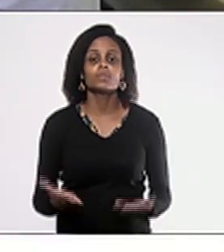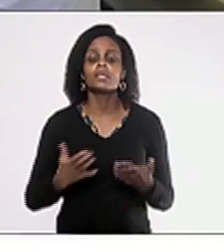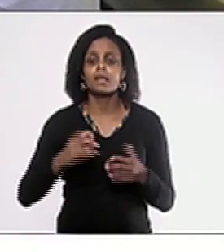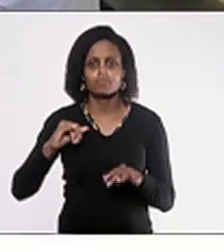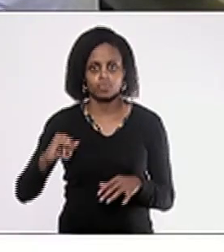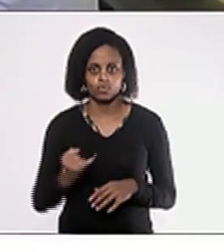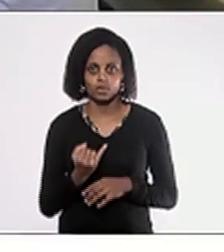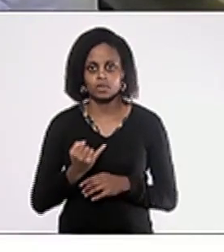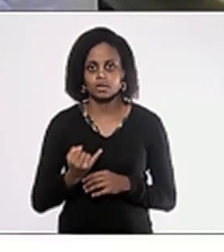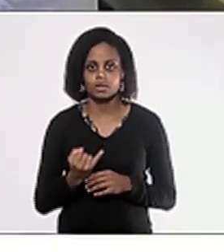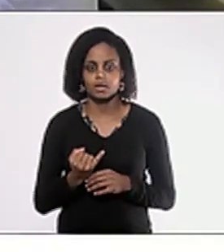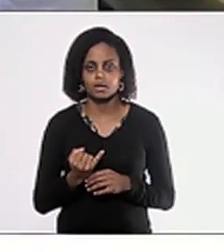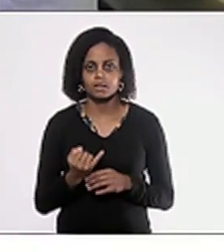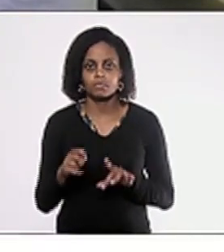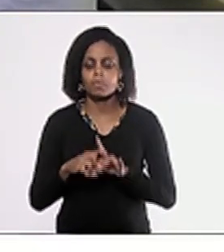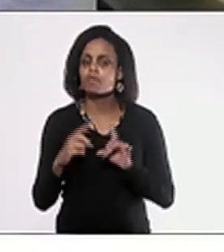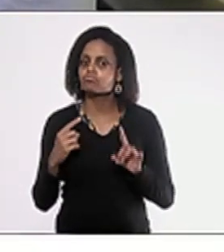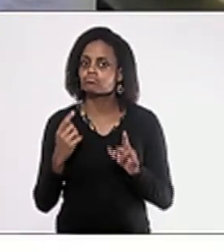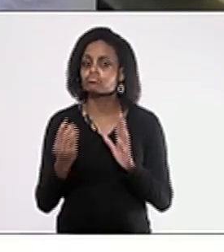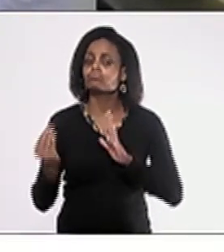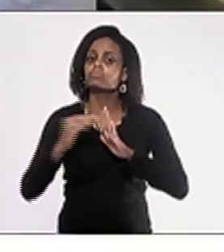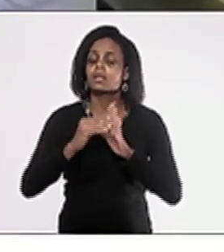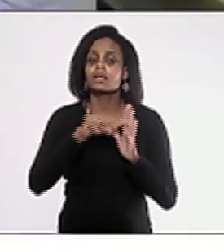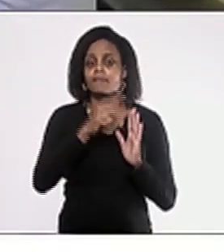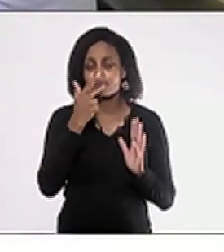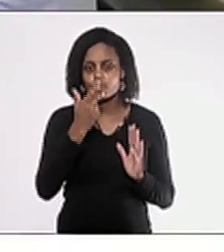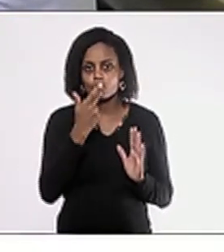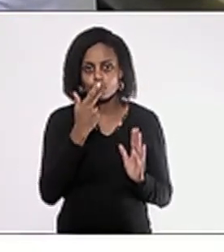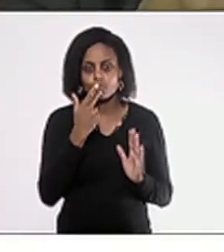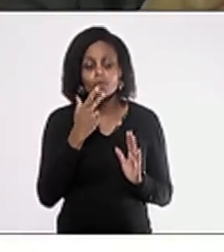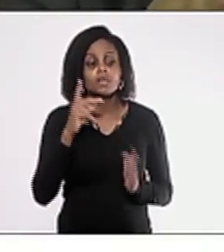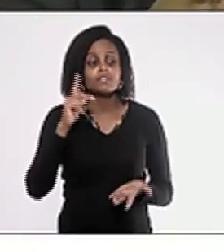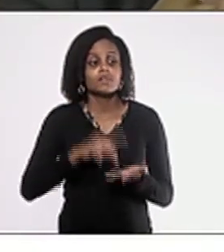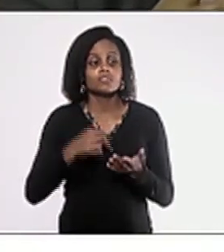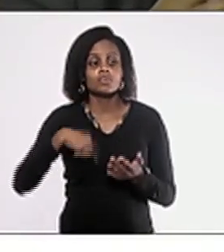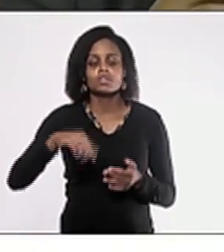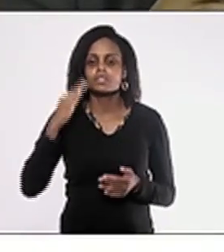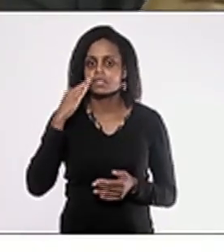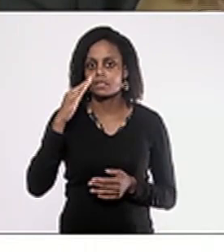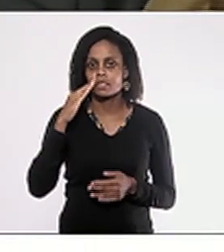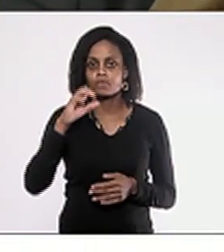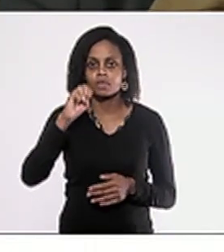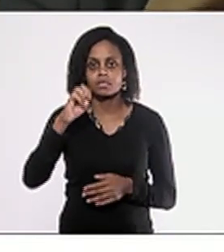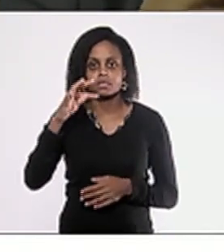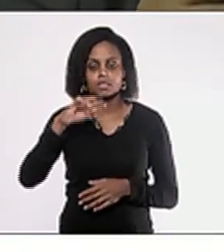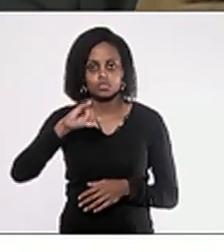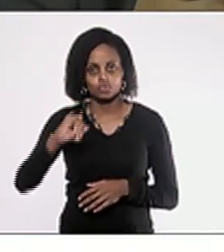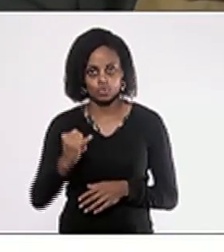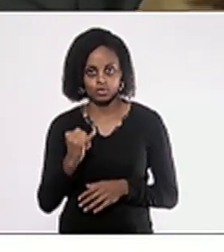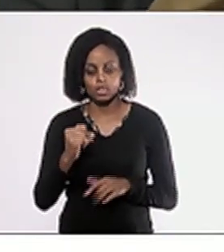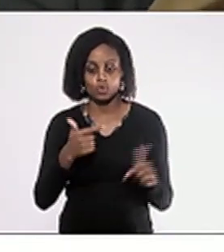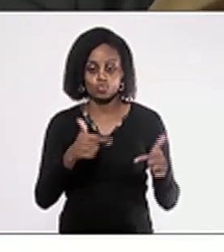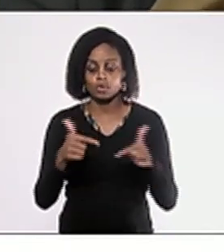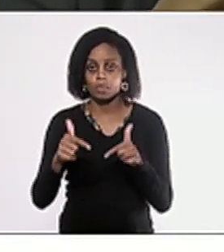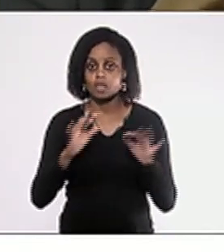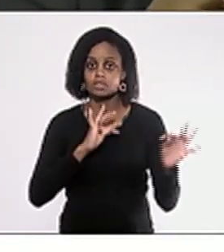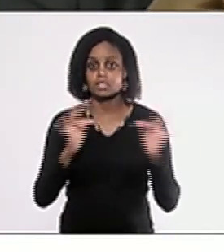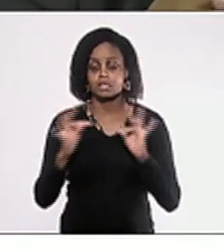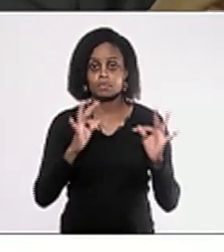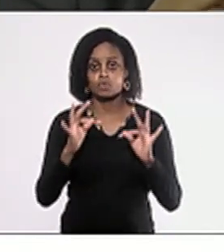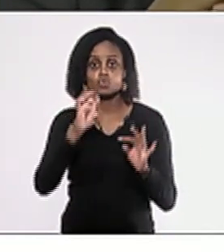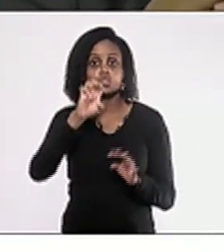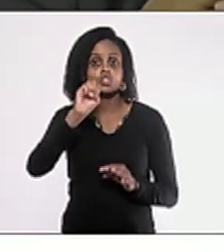isso até para acrescentar no que ele falou. Efetivamente, nós temos um entendimento do STJ de que o serviço de esgoto é feito em